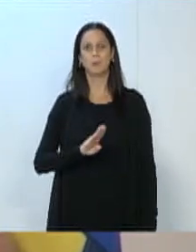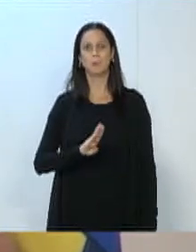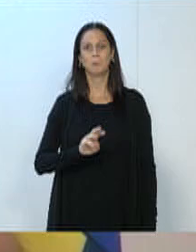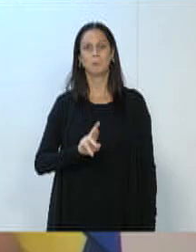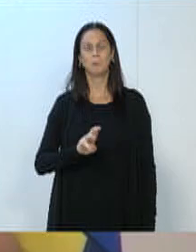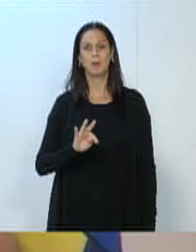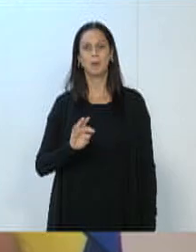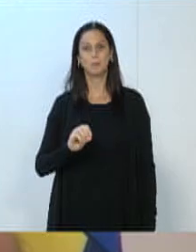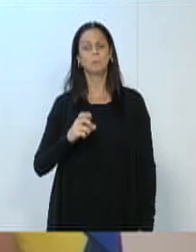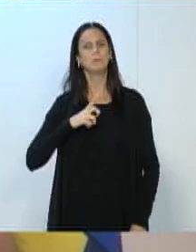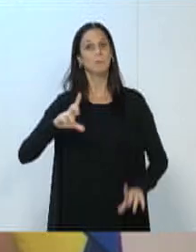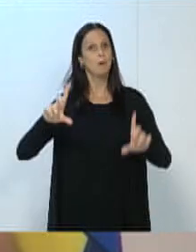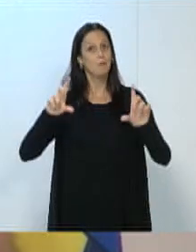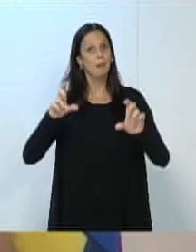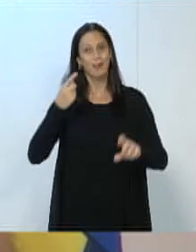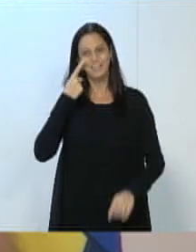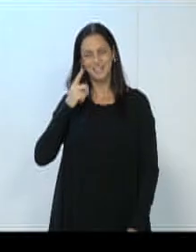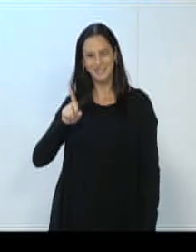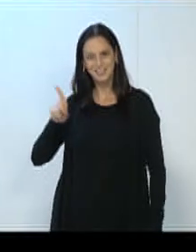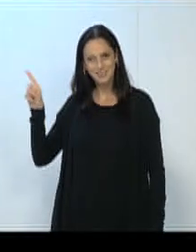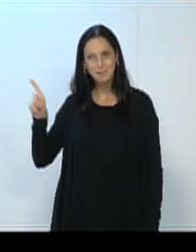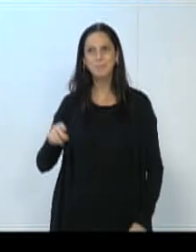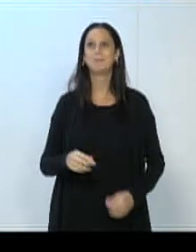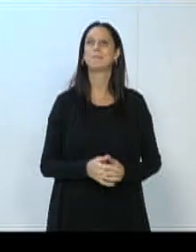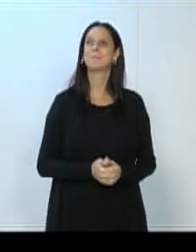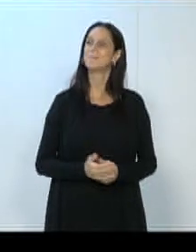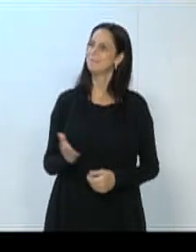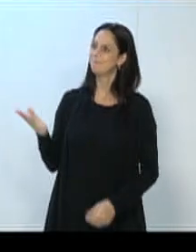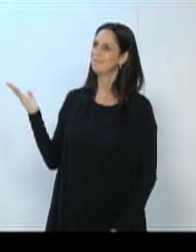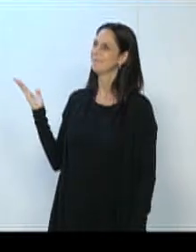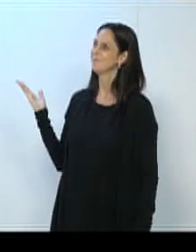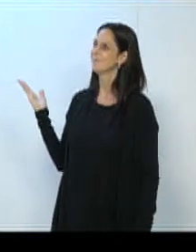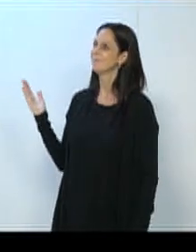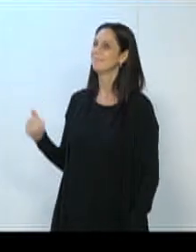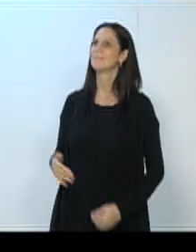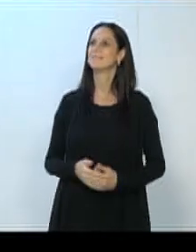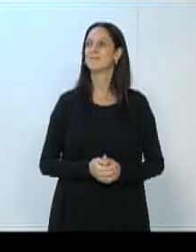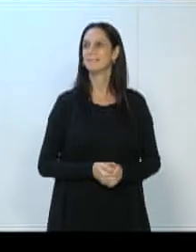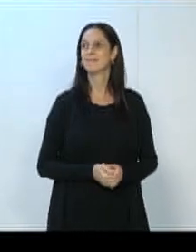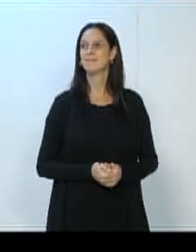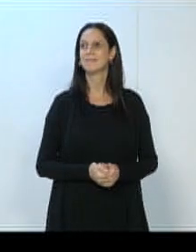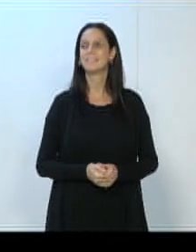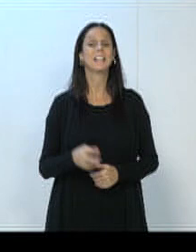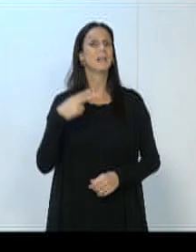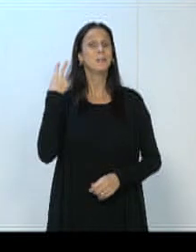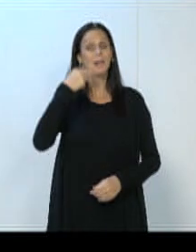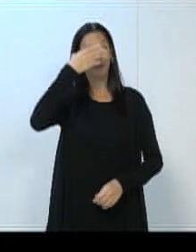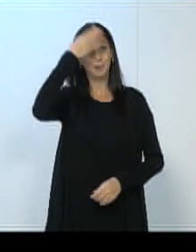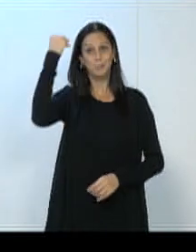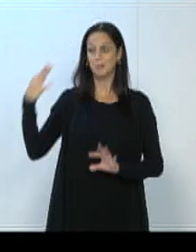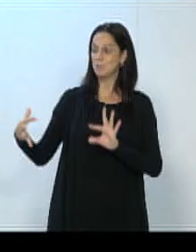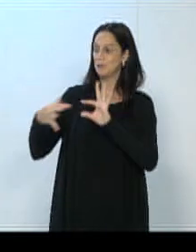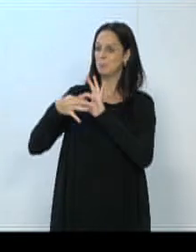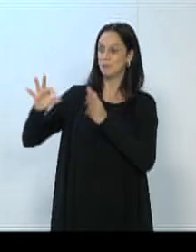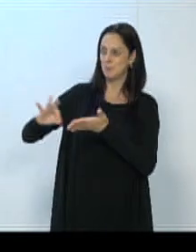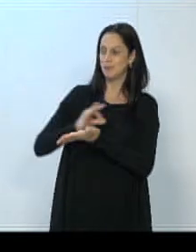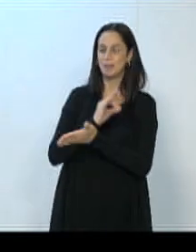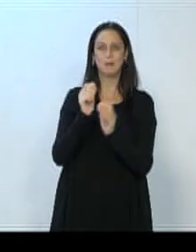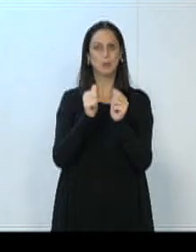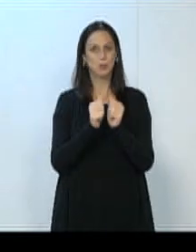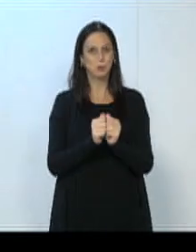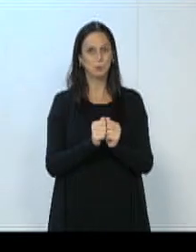que nós temos uma foto aqui eu are e também subscrita pelo né Vereador Alexandre Matias